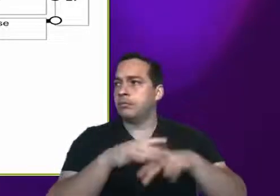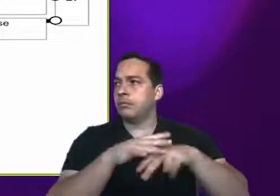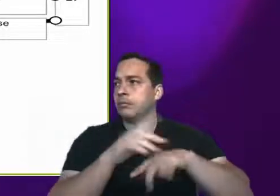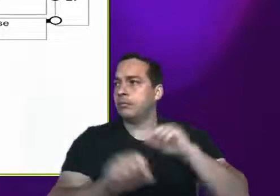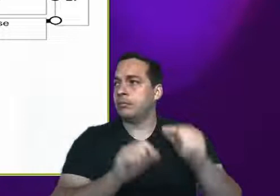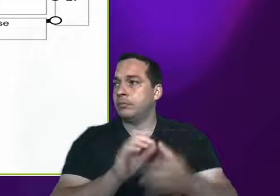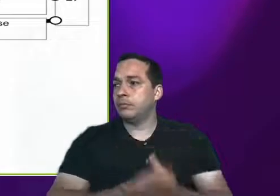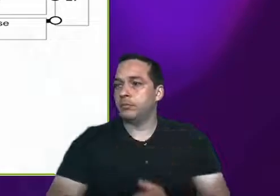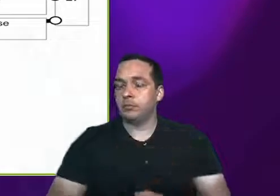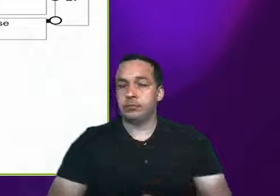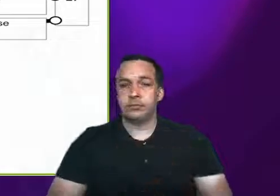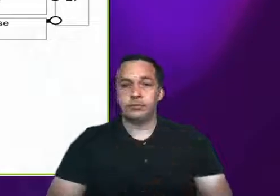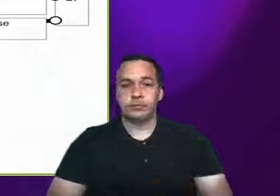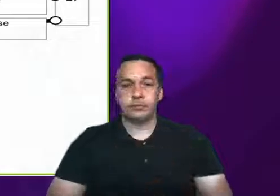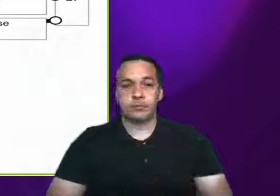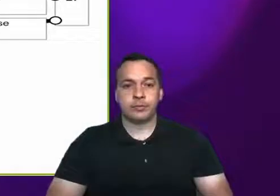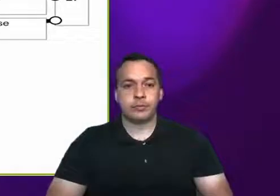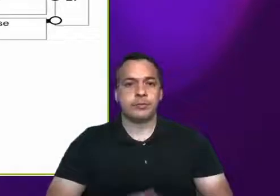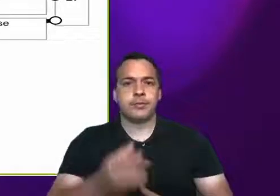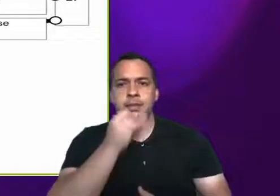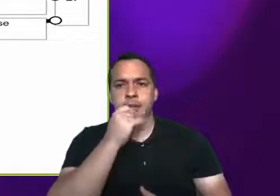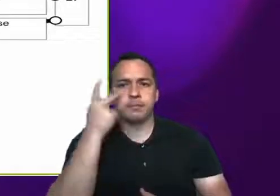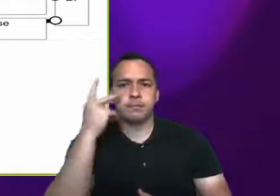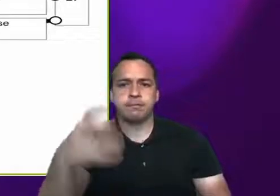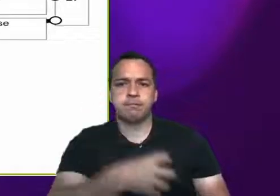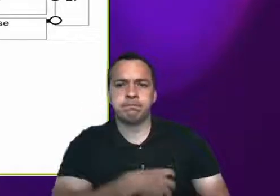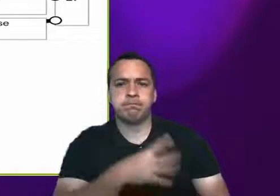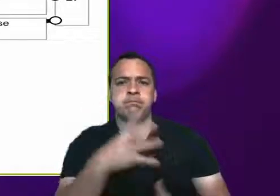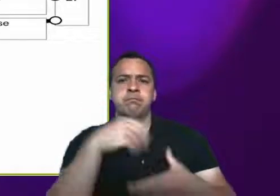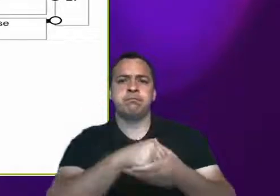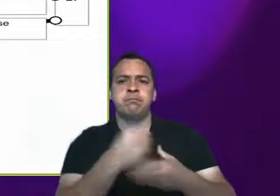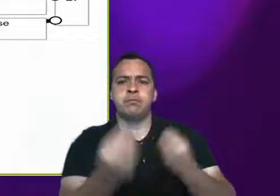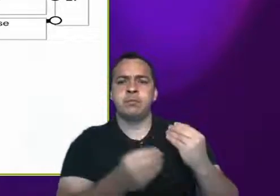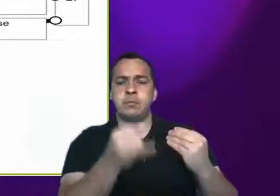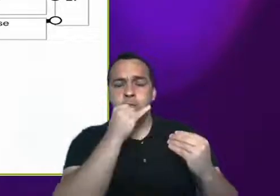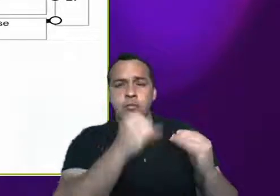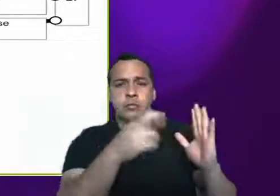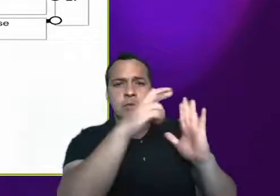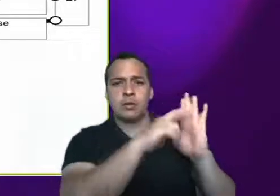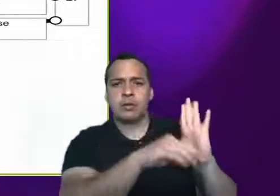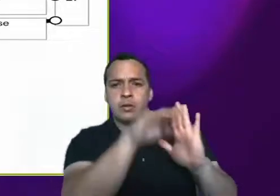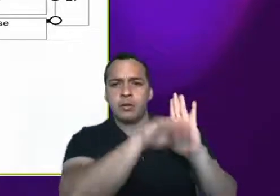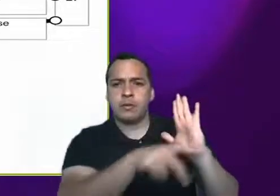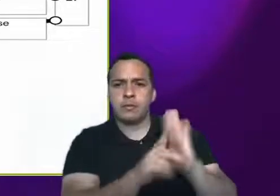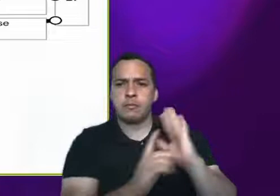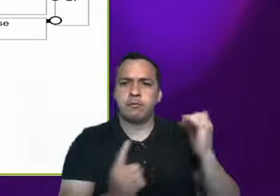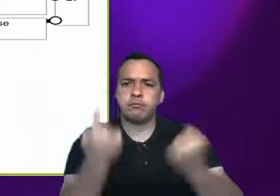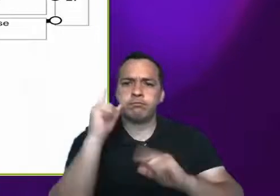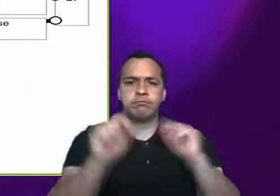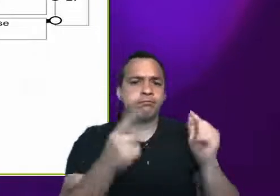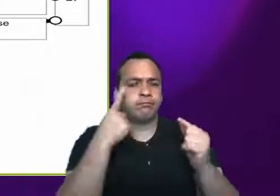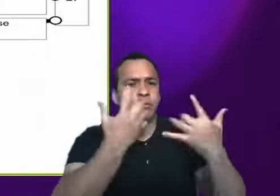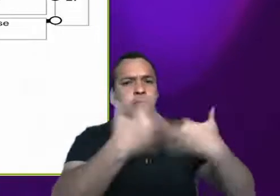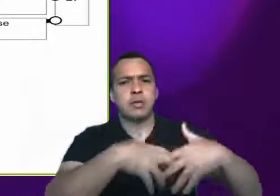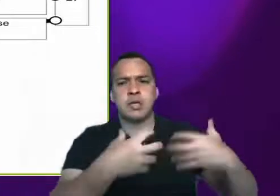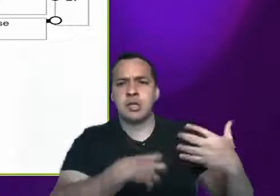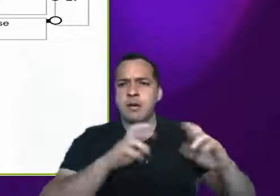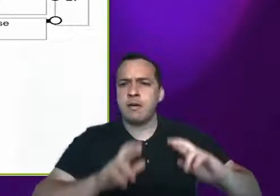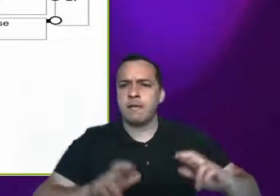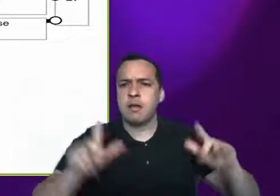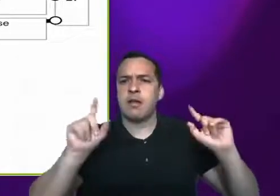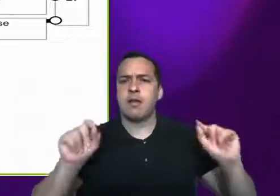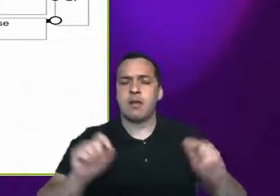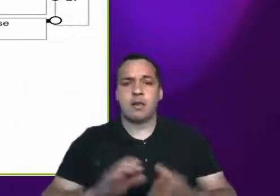paciente para colocar na lista de transplante dentro desse critério de Milão, pensando